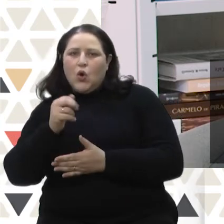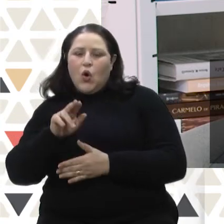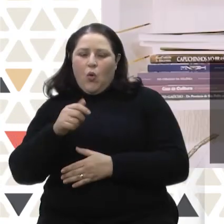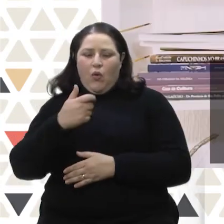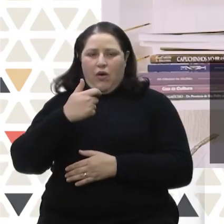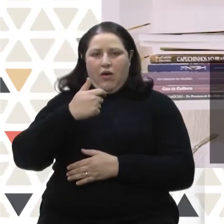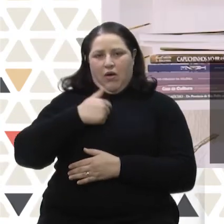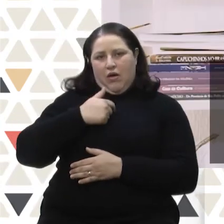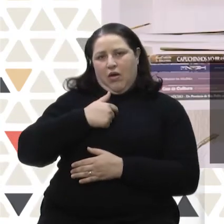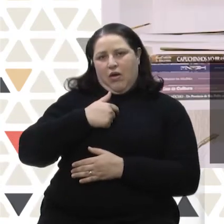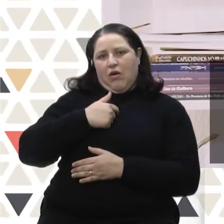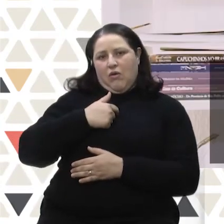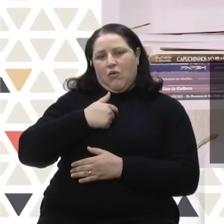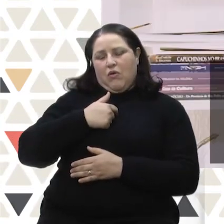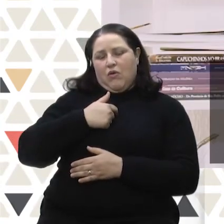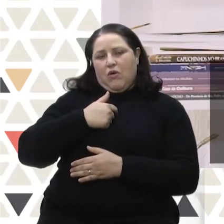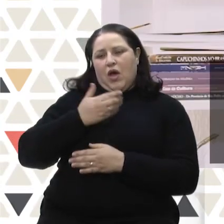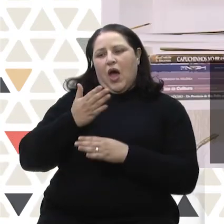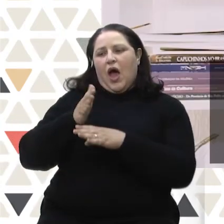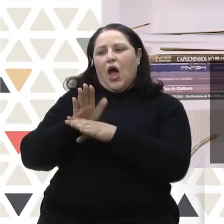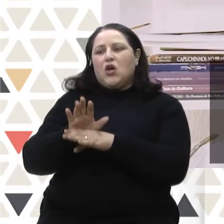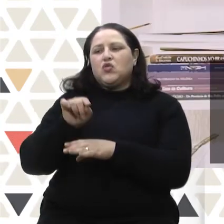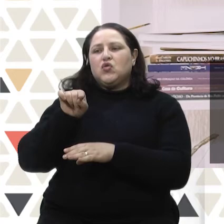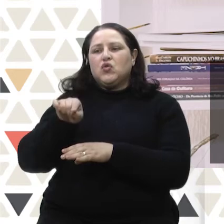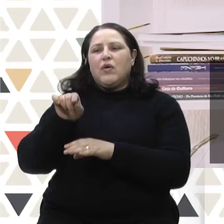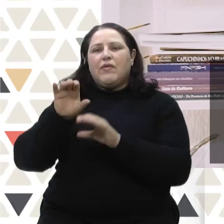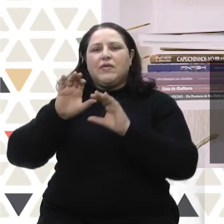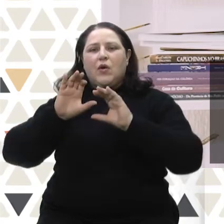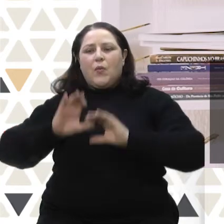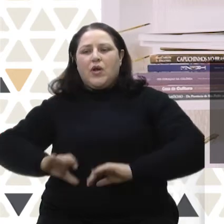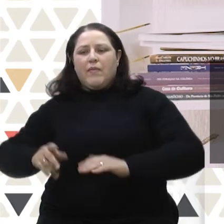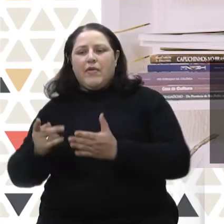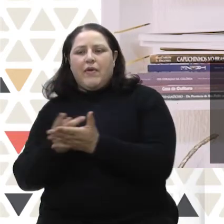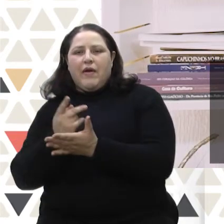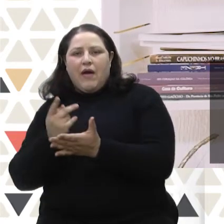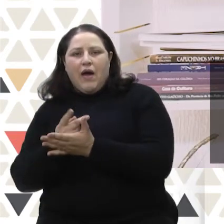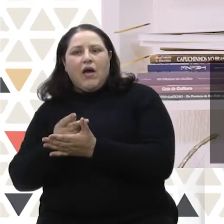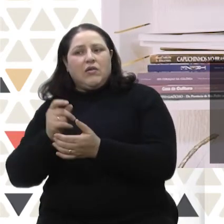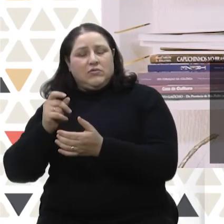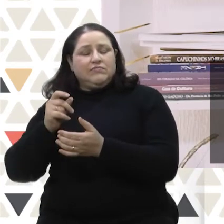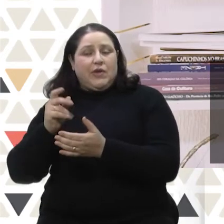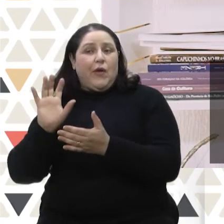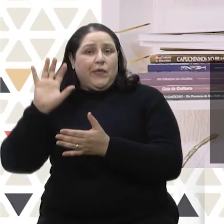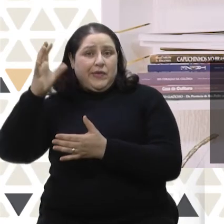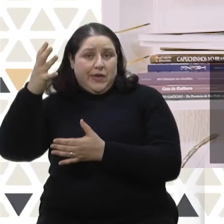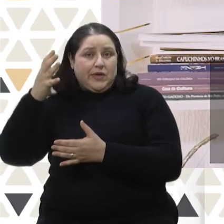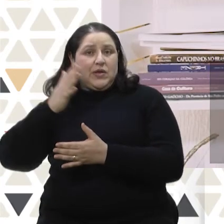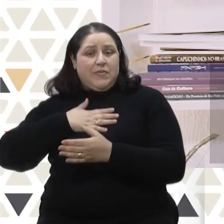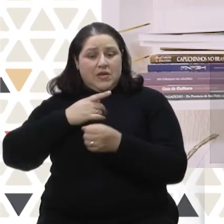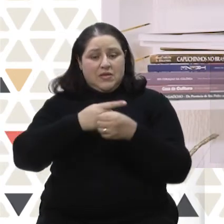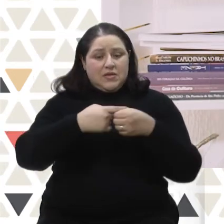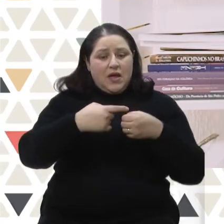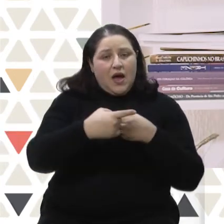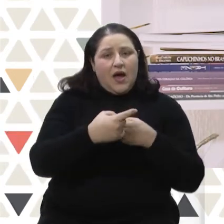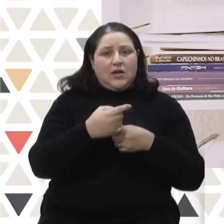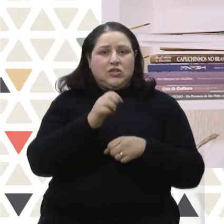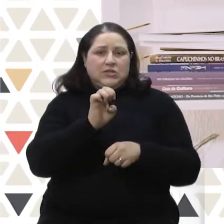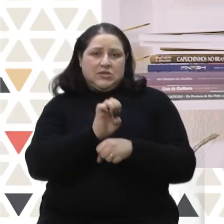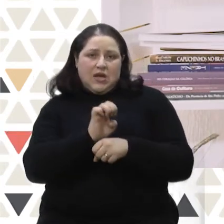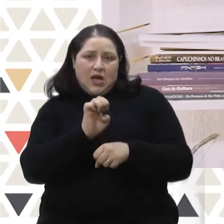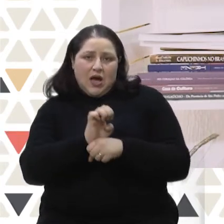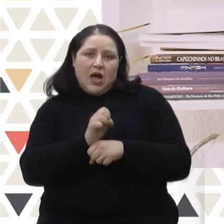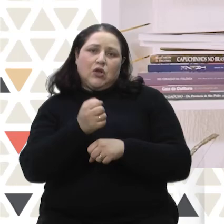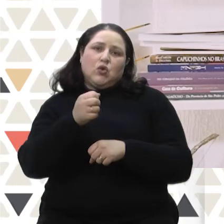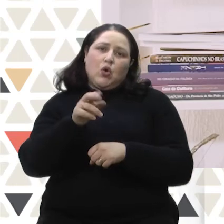eu não estou contribuindo para que essas condutas sejam realizadas no meu município, no